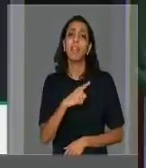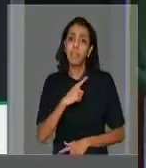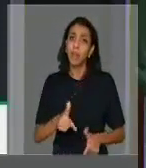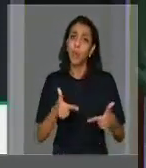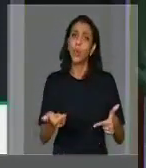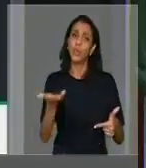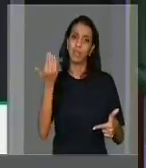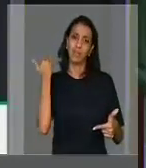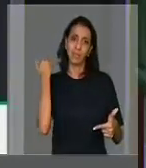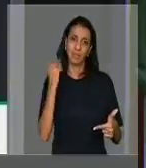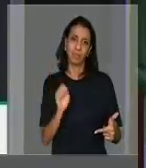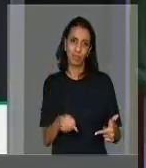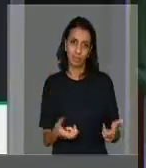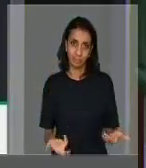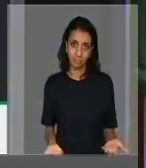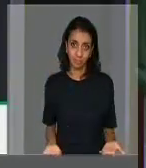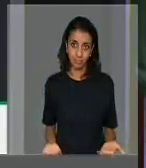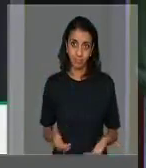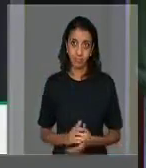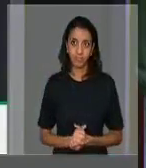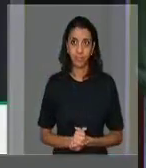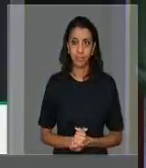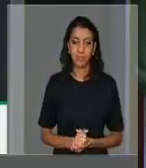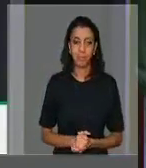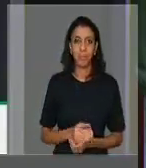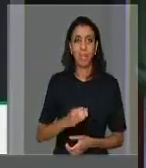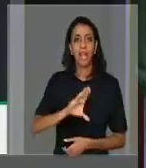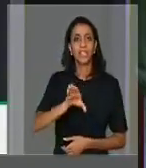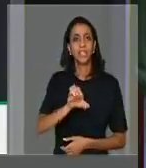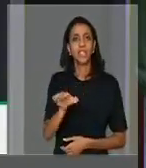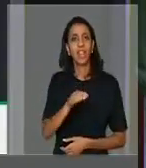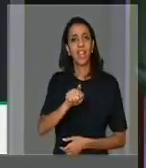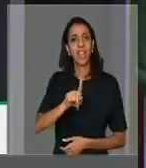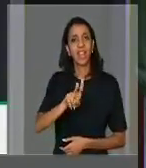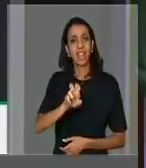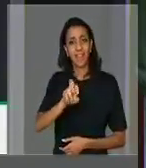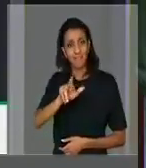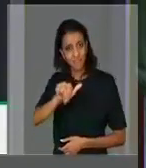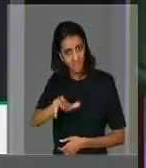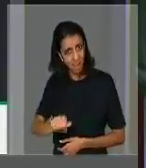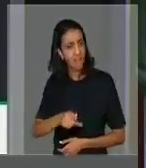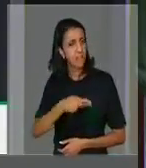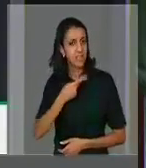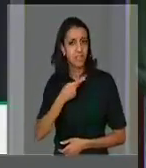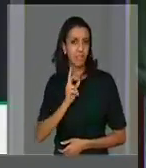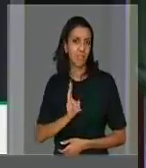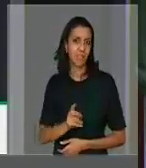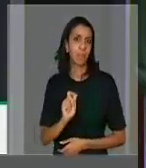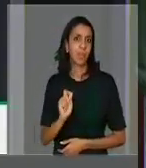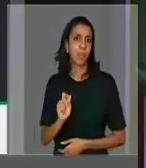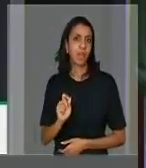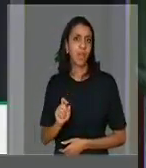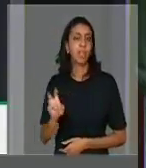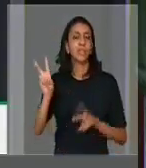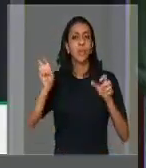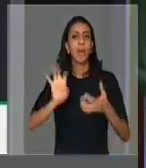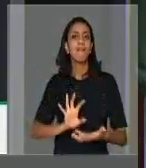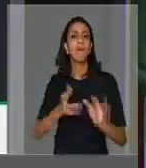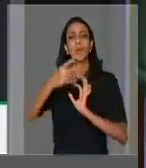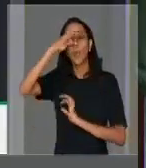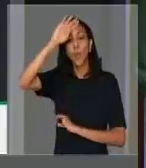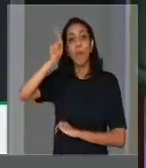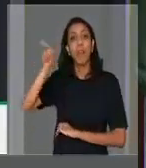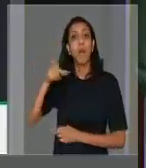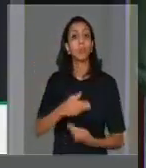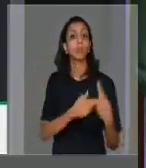O dever, já dizia Ernesto Che Guevara, em relação à Revolução Cubana. O dever de todo revolucionário